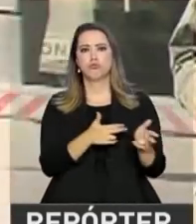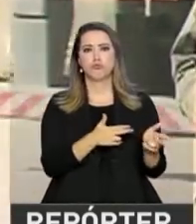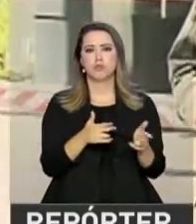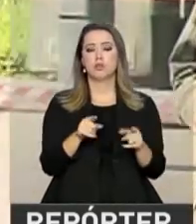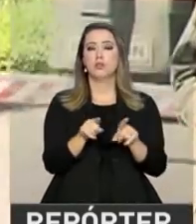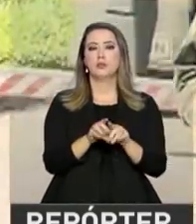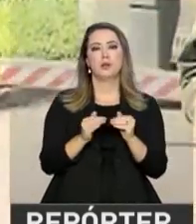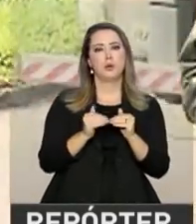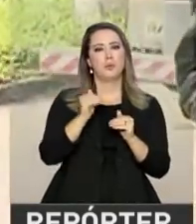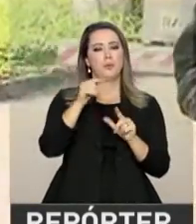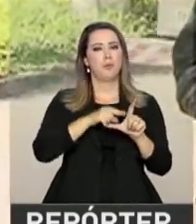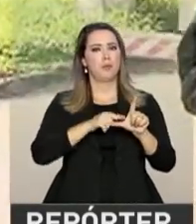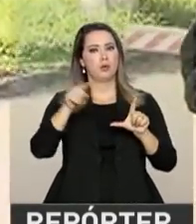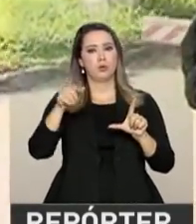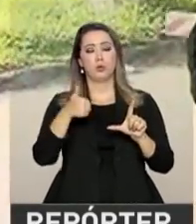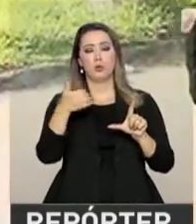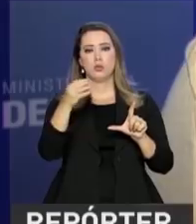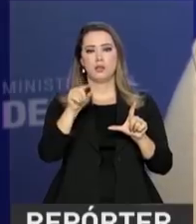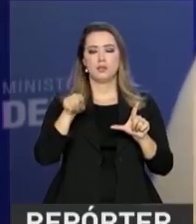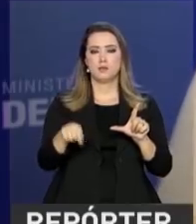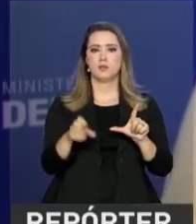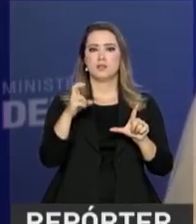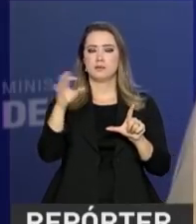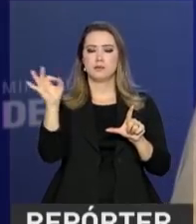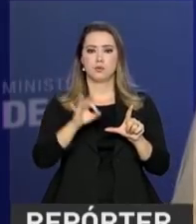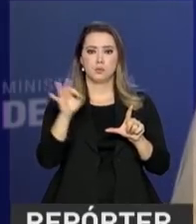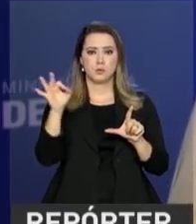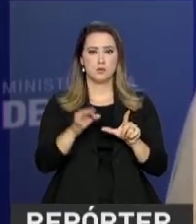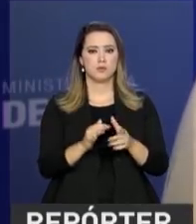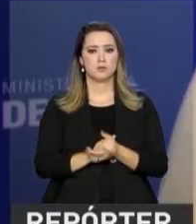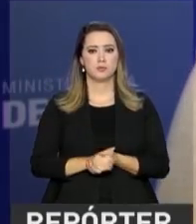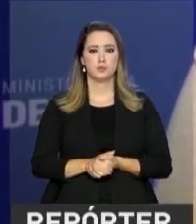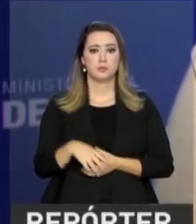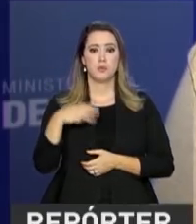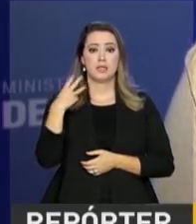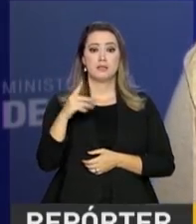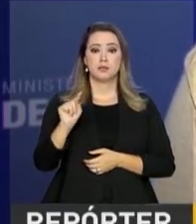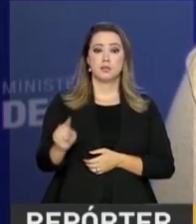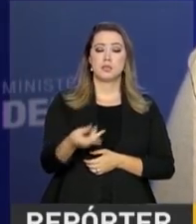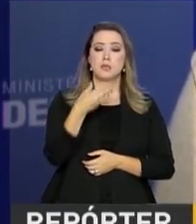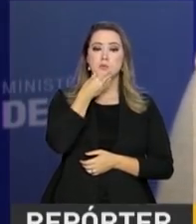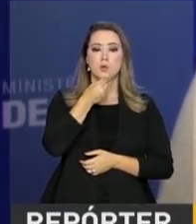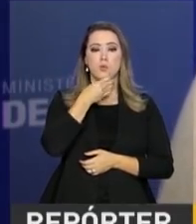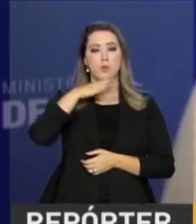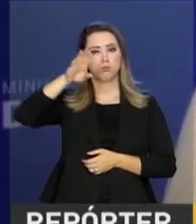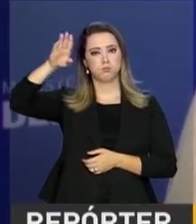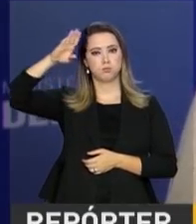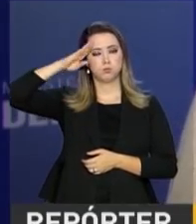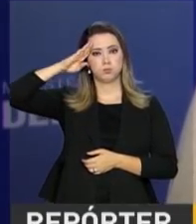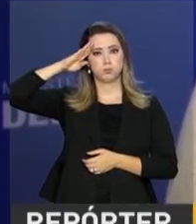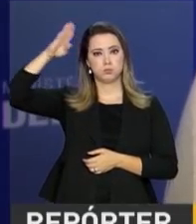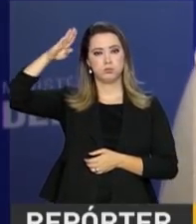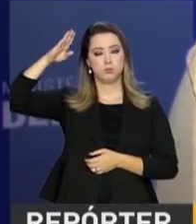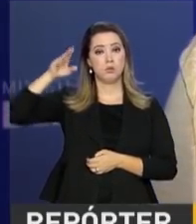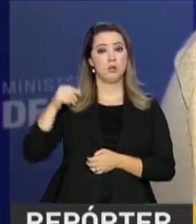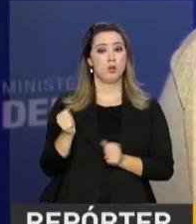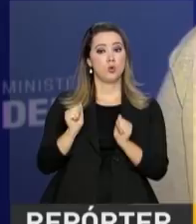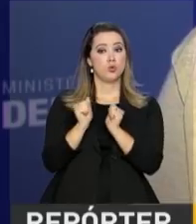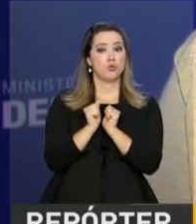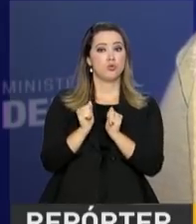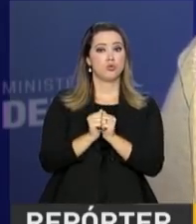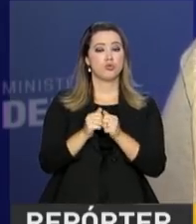em relação a 2006 3 mil homens do exército aeronáutica e marinha com o apoio de carros blindados